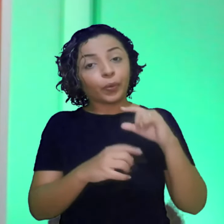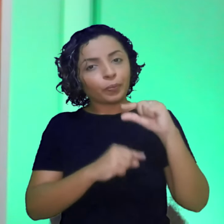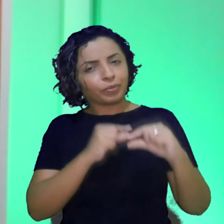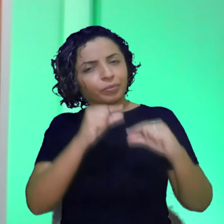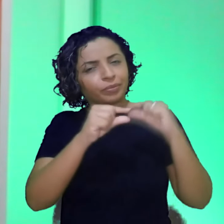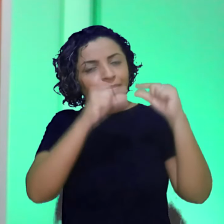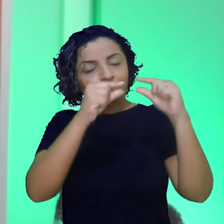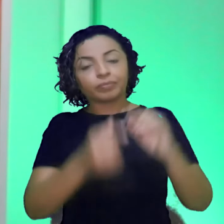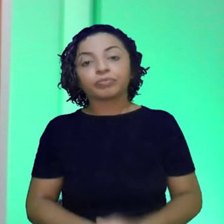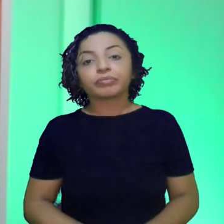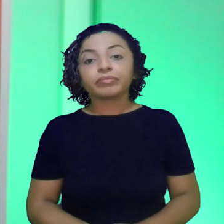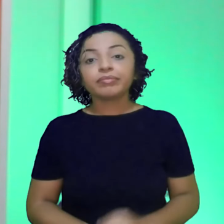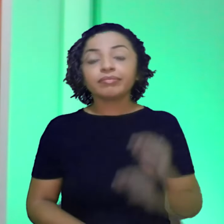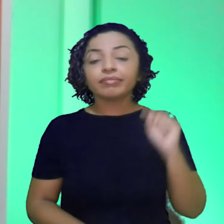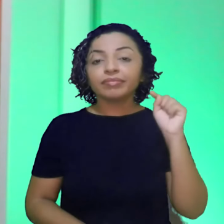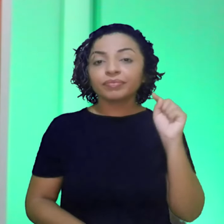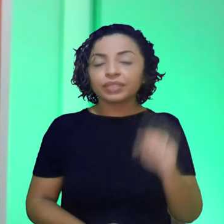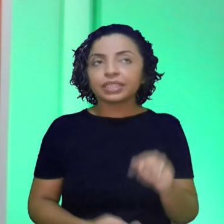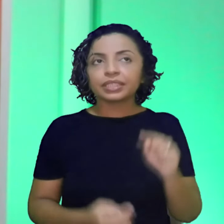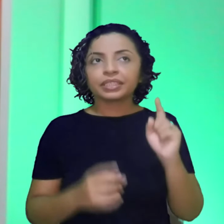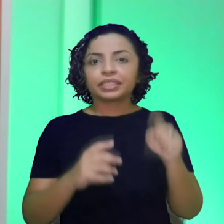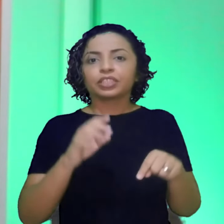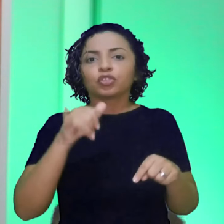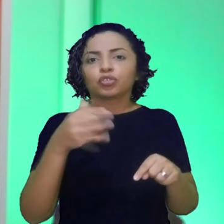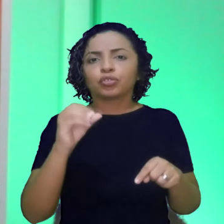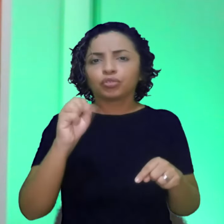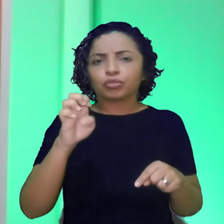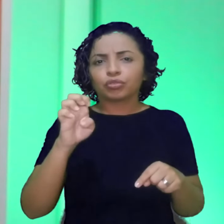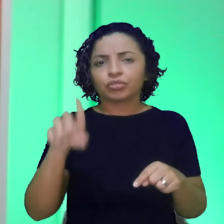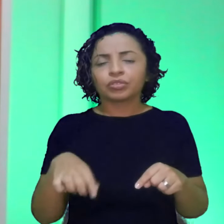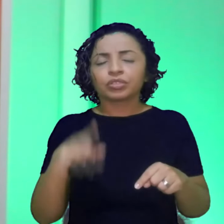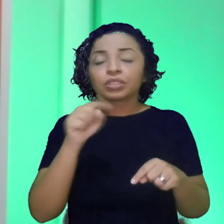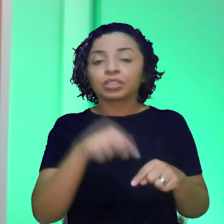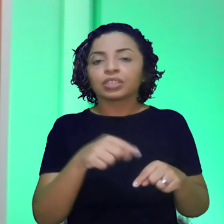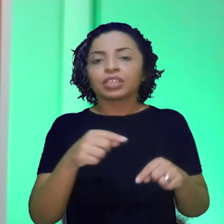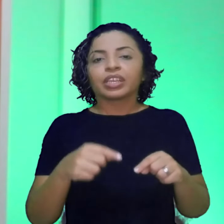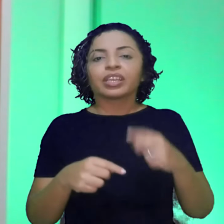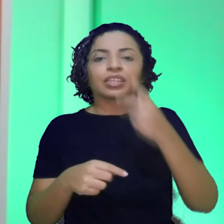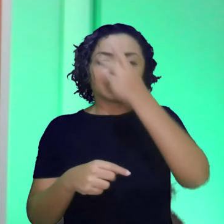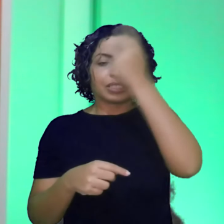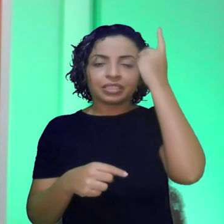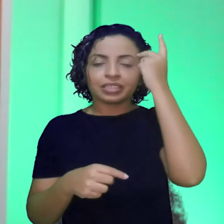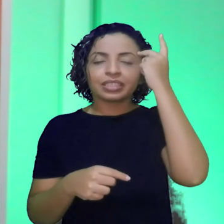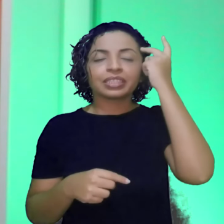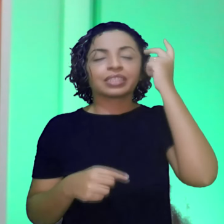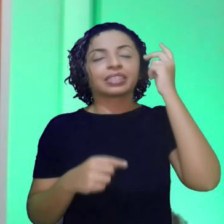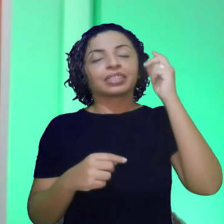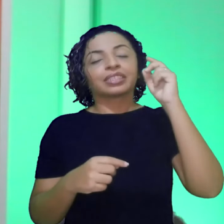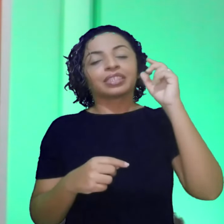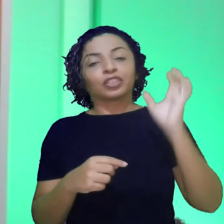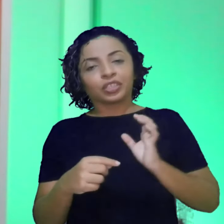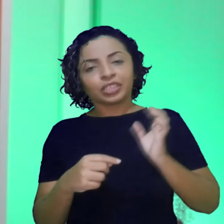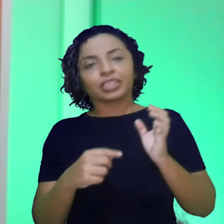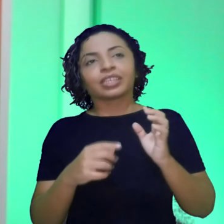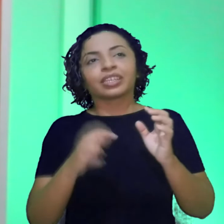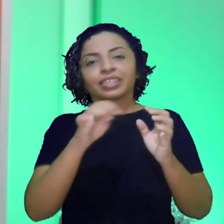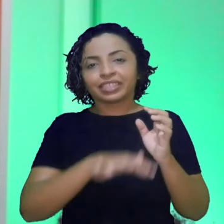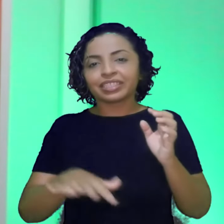E aqui, do José Agudo, Cenas da Vida Paulistana. Gente Rica, Cenas da Vida Paulistana. José